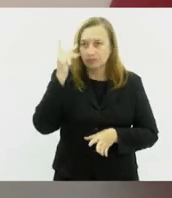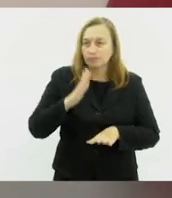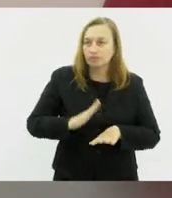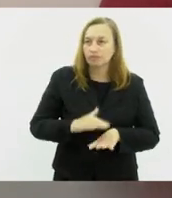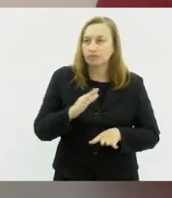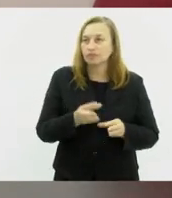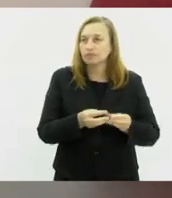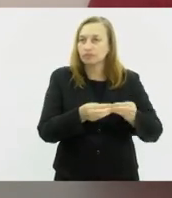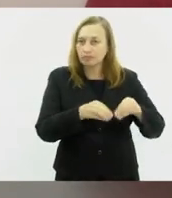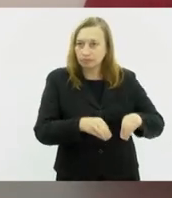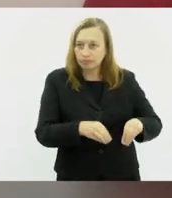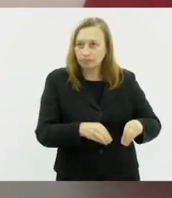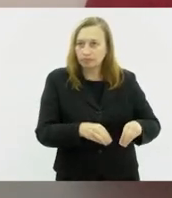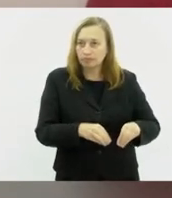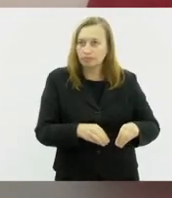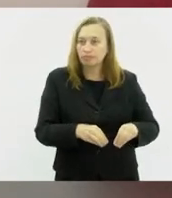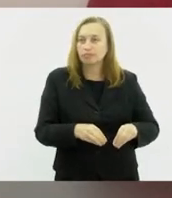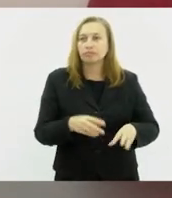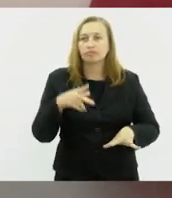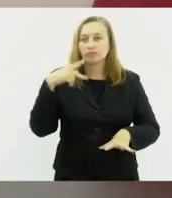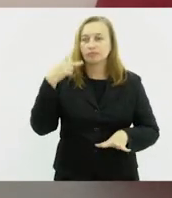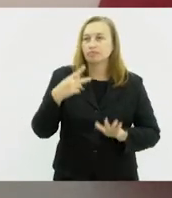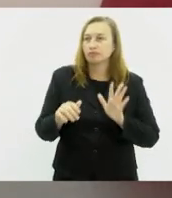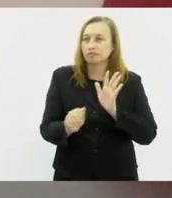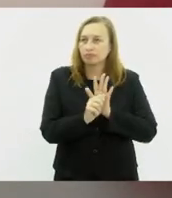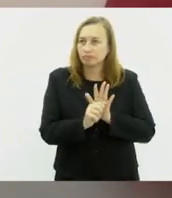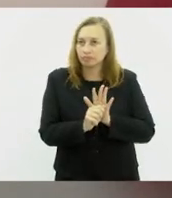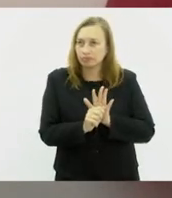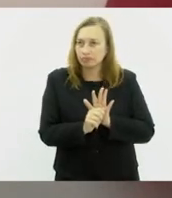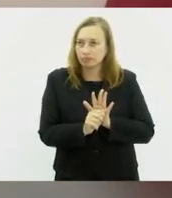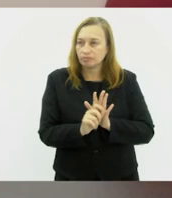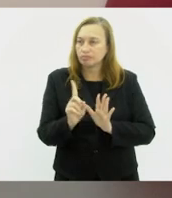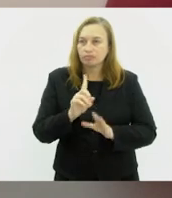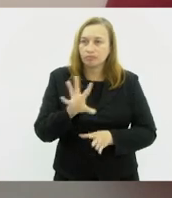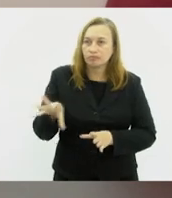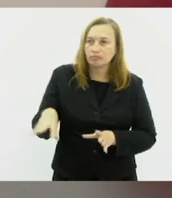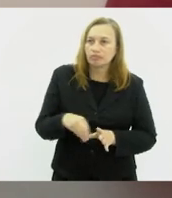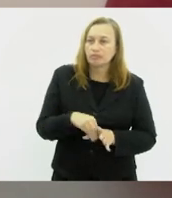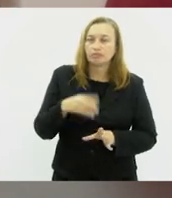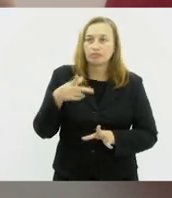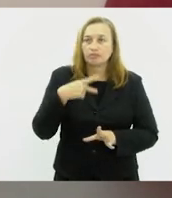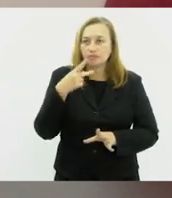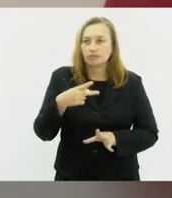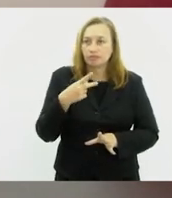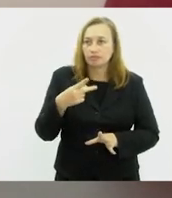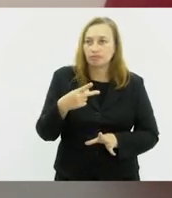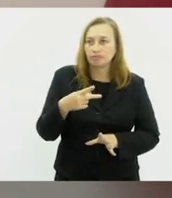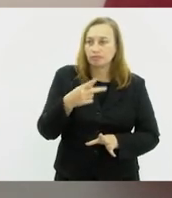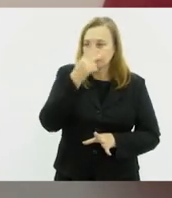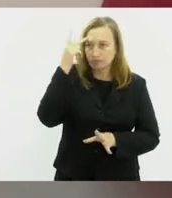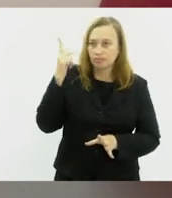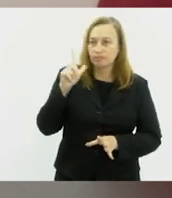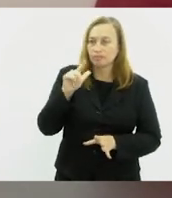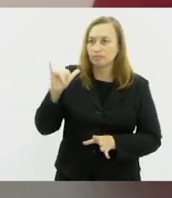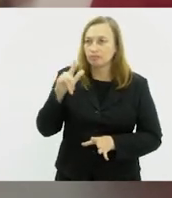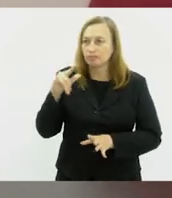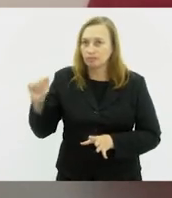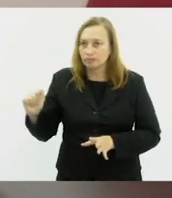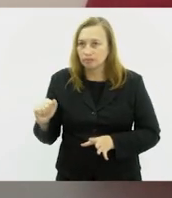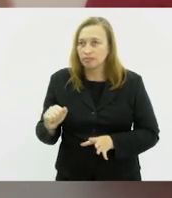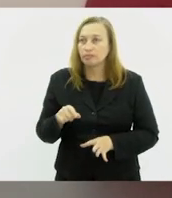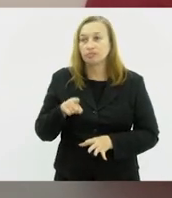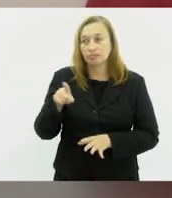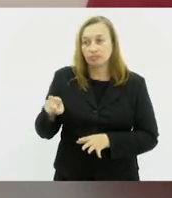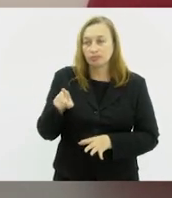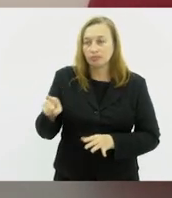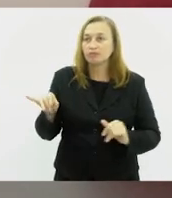afetadas pela atual política de drogas como a gente não inclui a fala de pessoas como a lilan a fala de pessoas que tão ali na